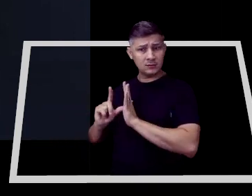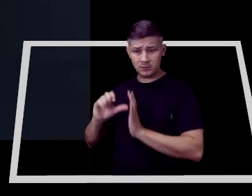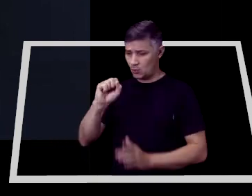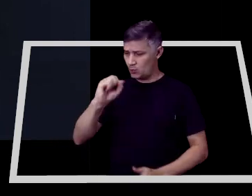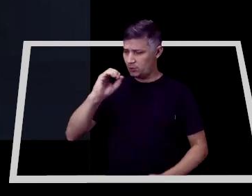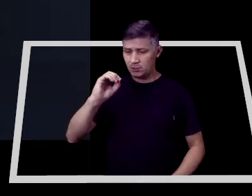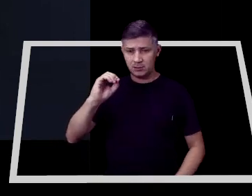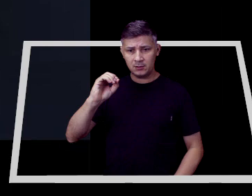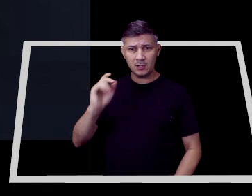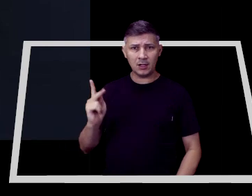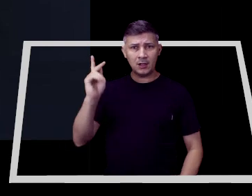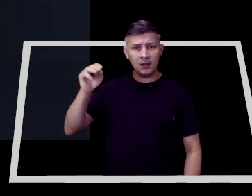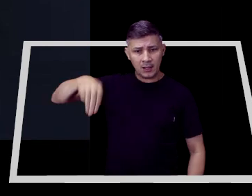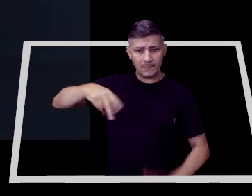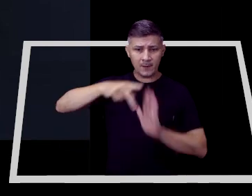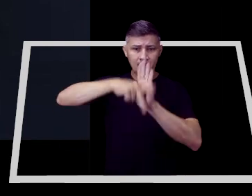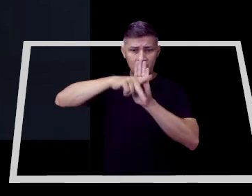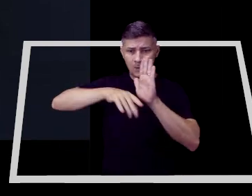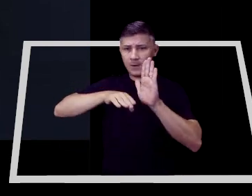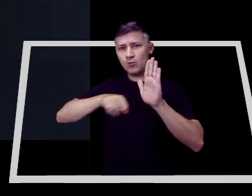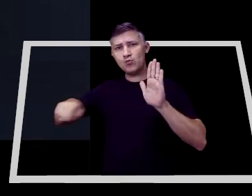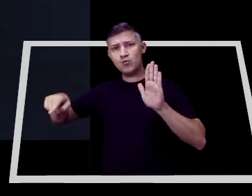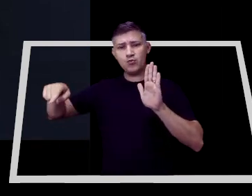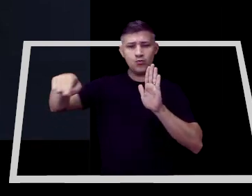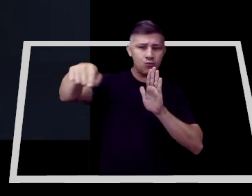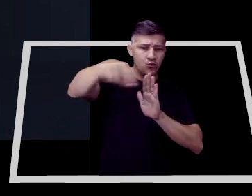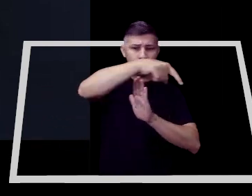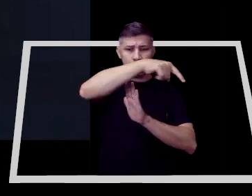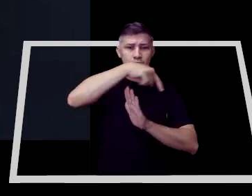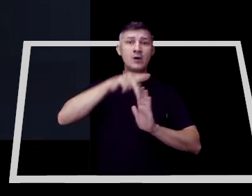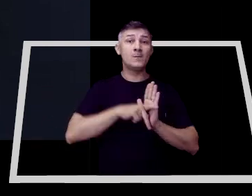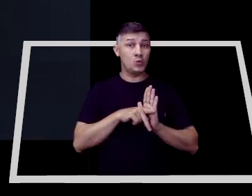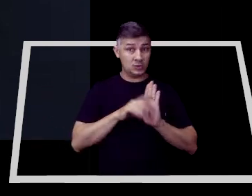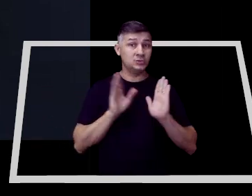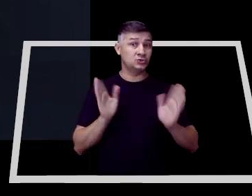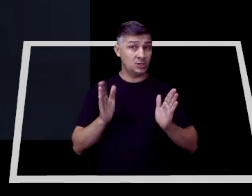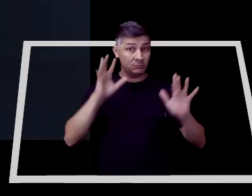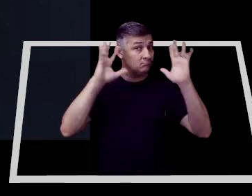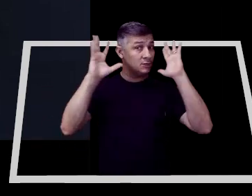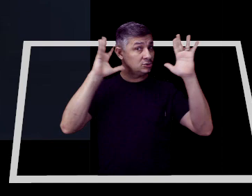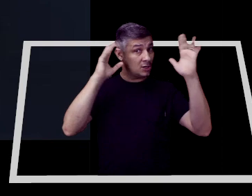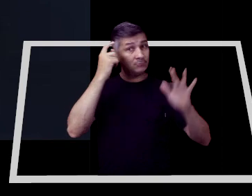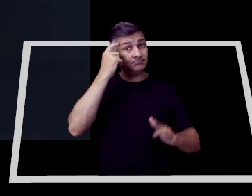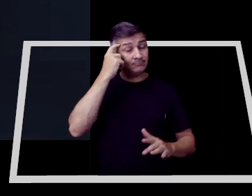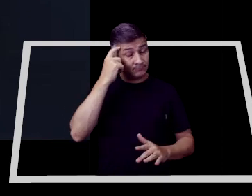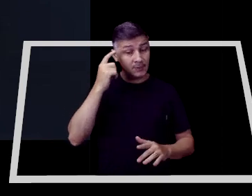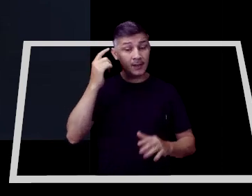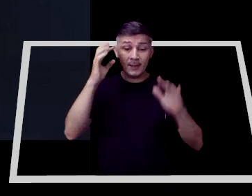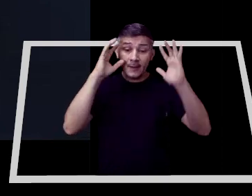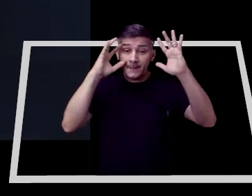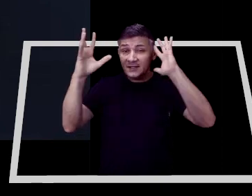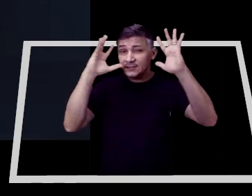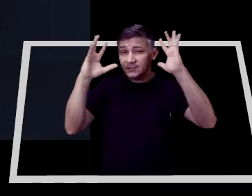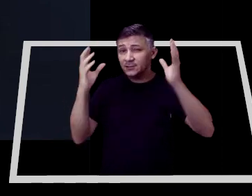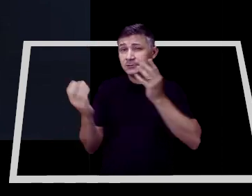inédita, são 80 quilômetros, né, de projetos lineares, né, a partir dessa proposta que a gente imaginava